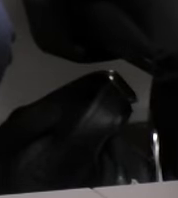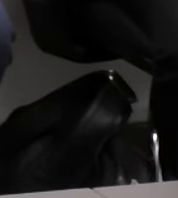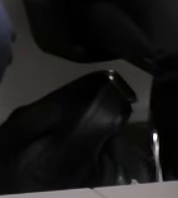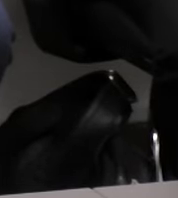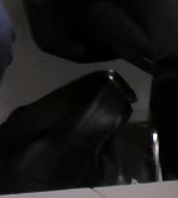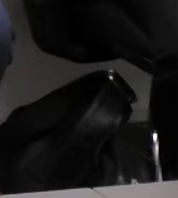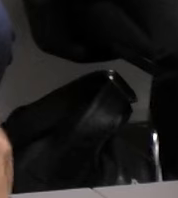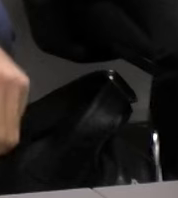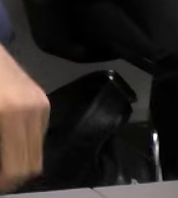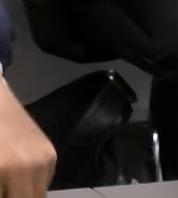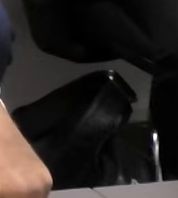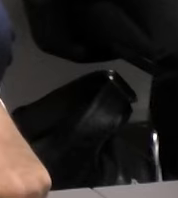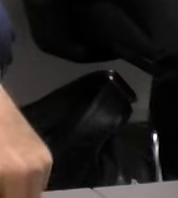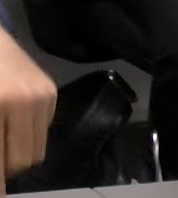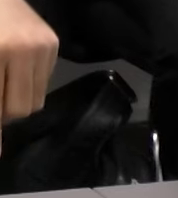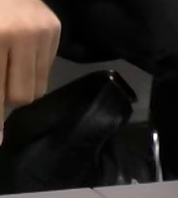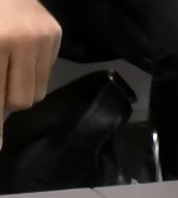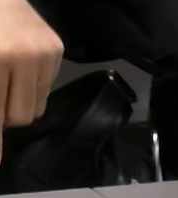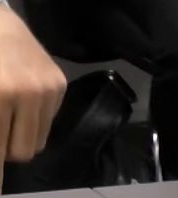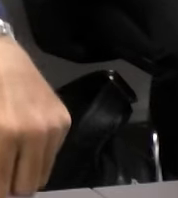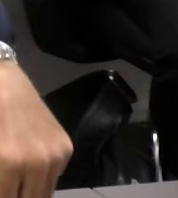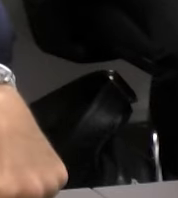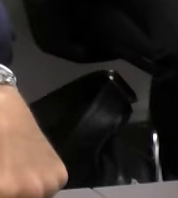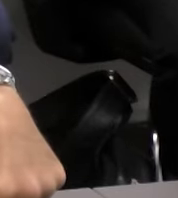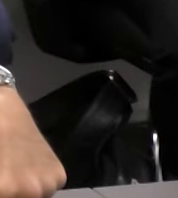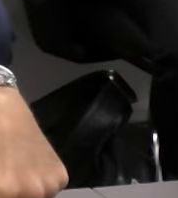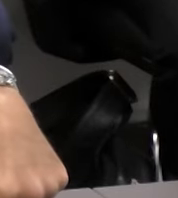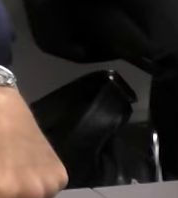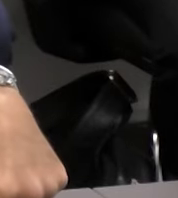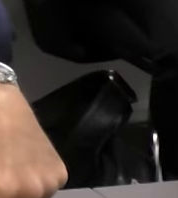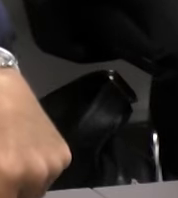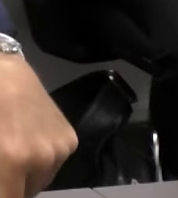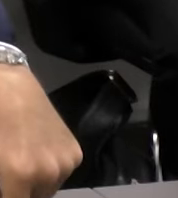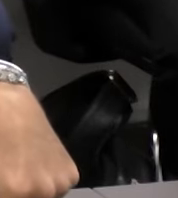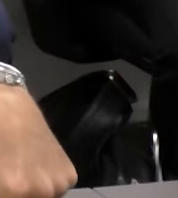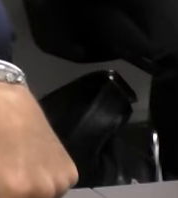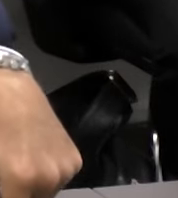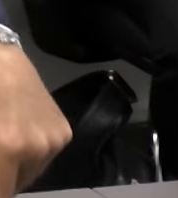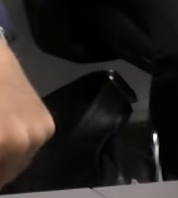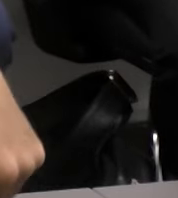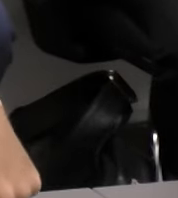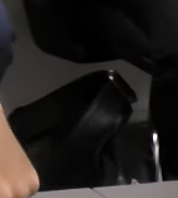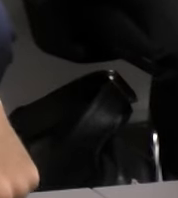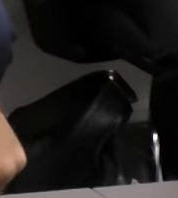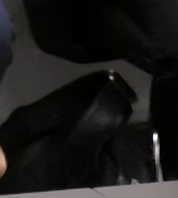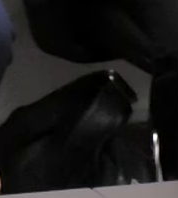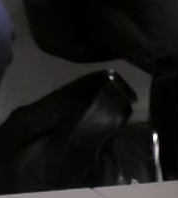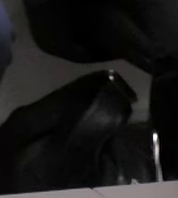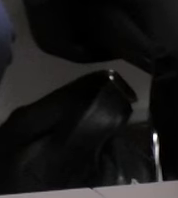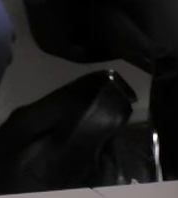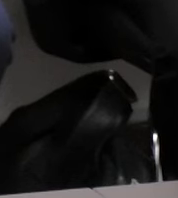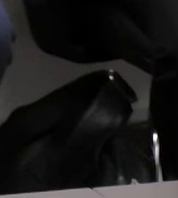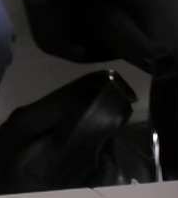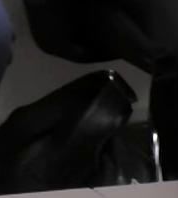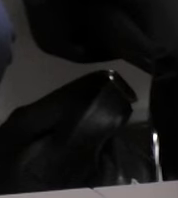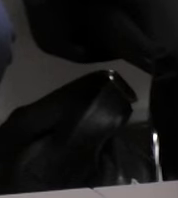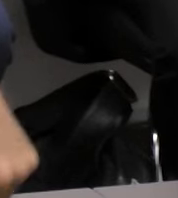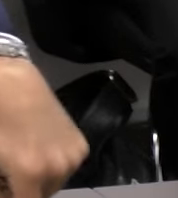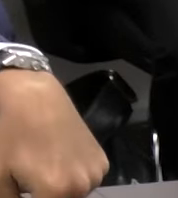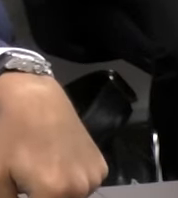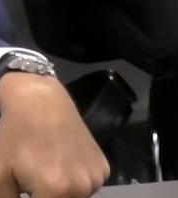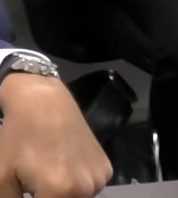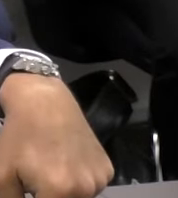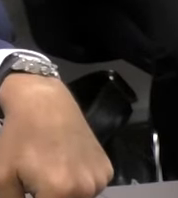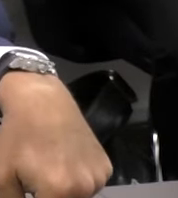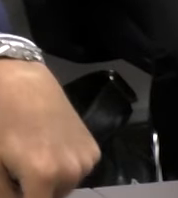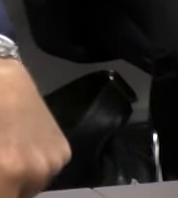alergia Edite uma lei dizendo necessariamente fotografias provenientes de redes sociais não